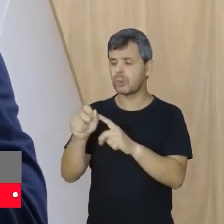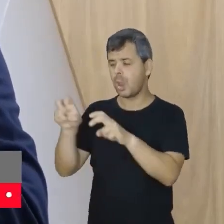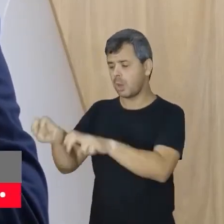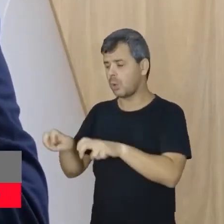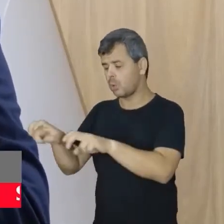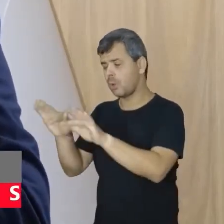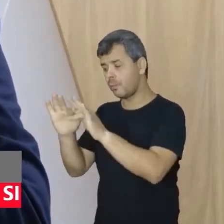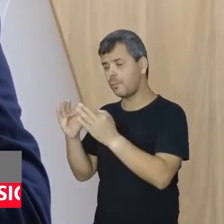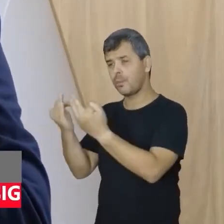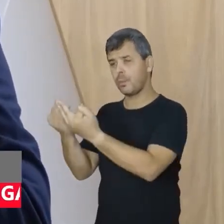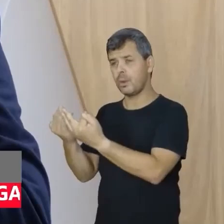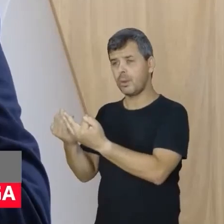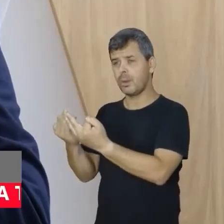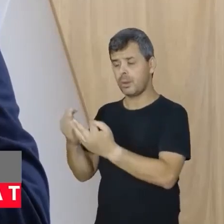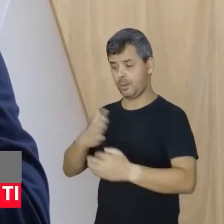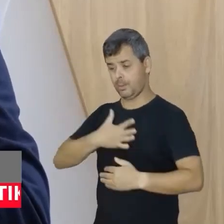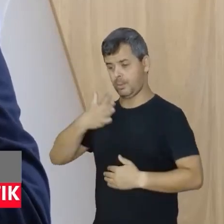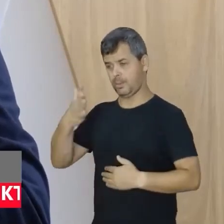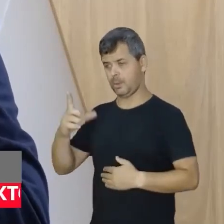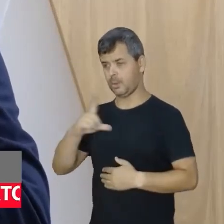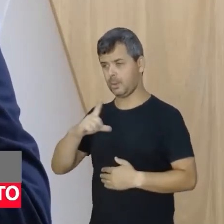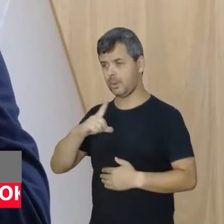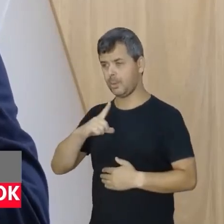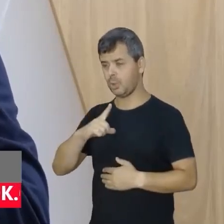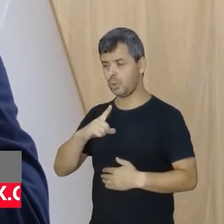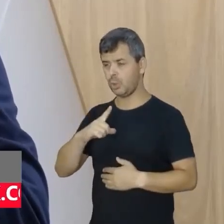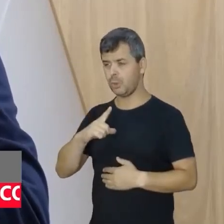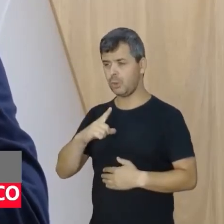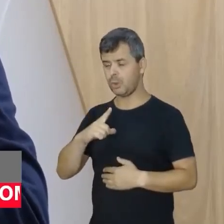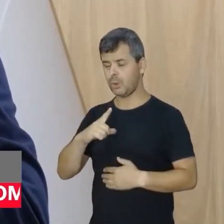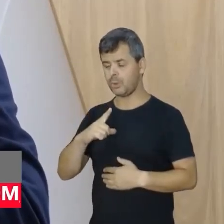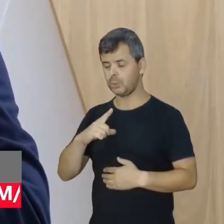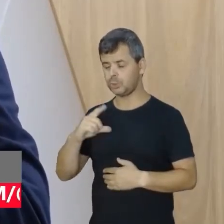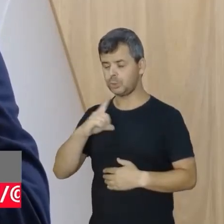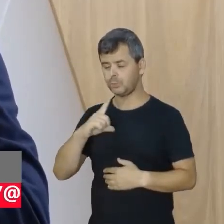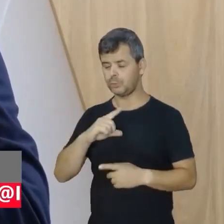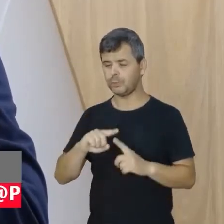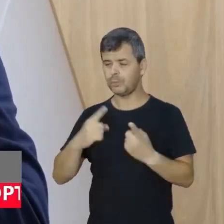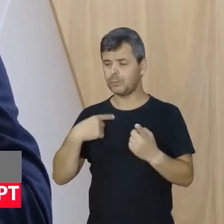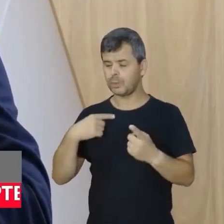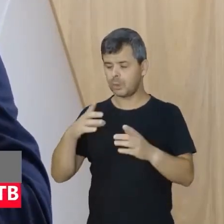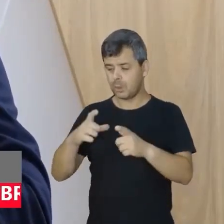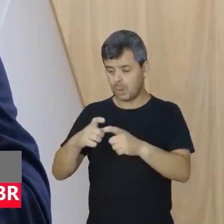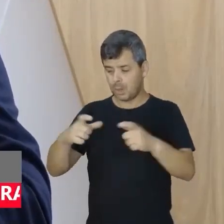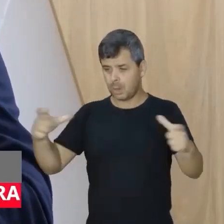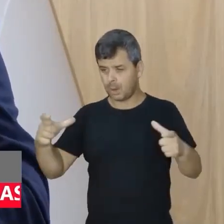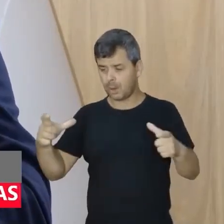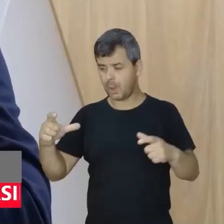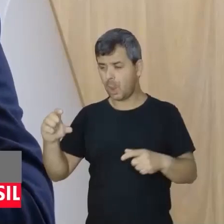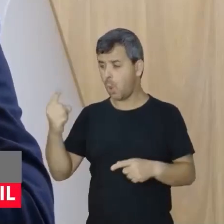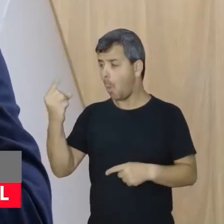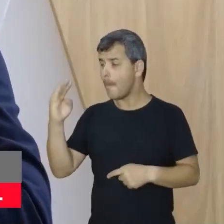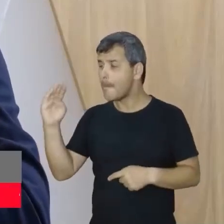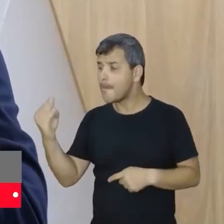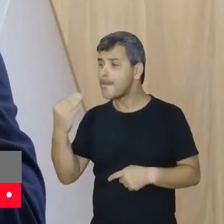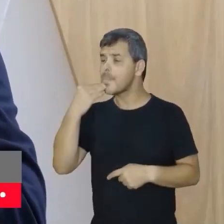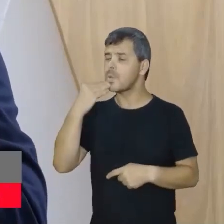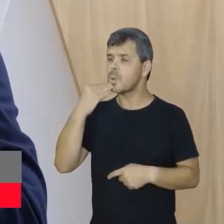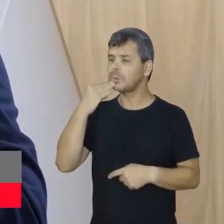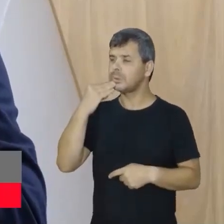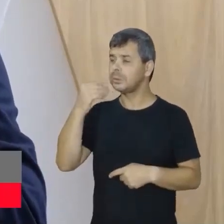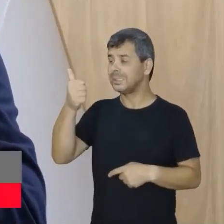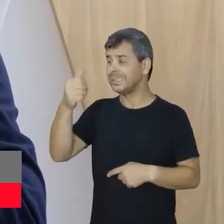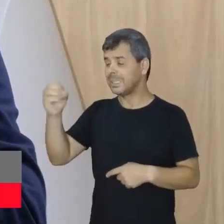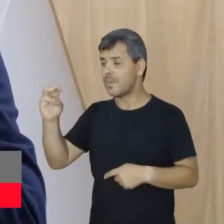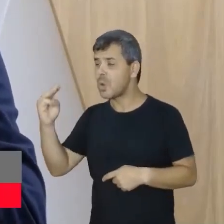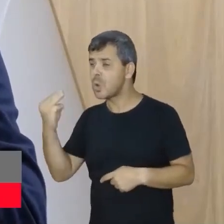agricultura familiar, e a surpresa que nós tivemos é que nós recebemos uma oferta no montante de 1 bilhão e 100 milhões de reais.